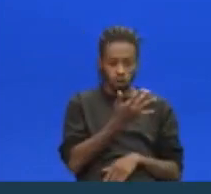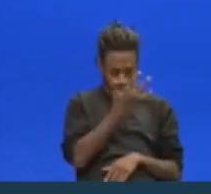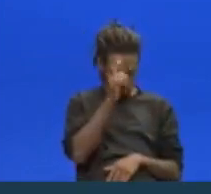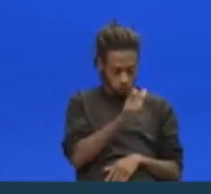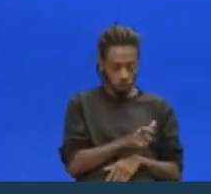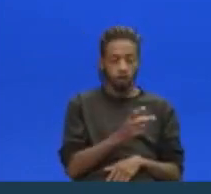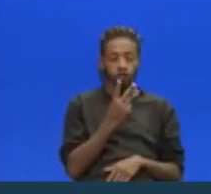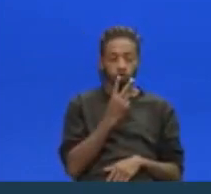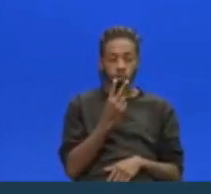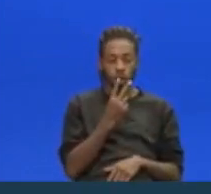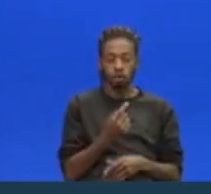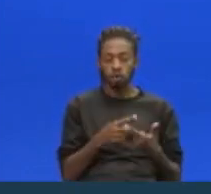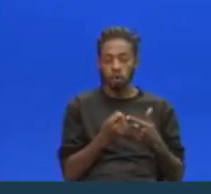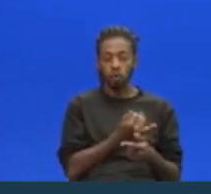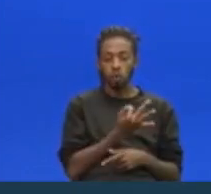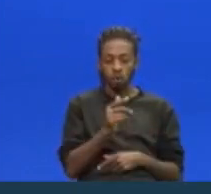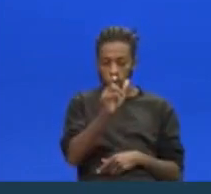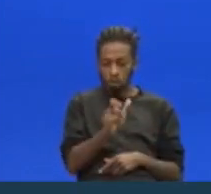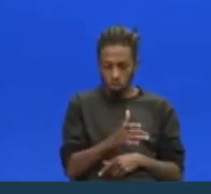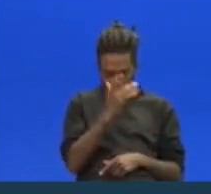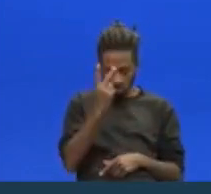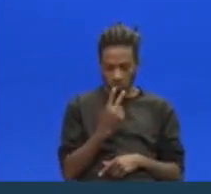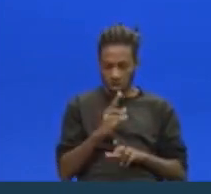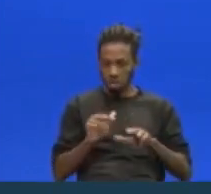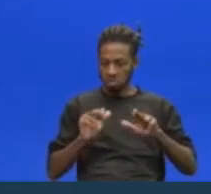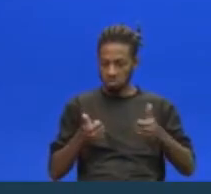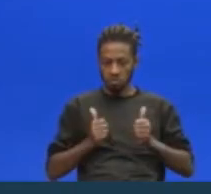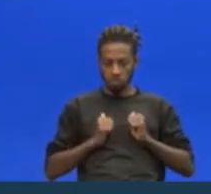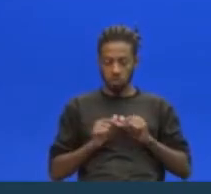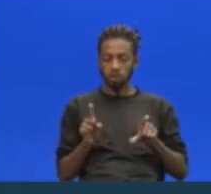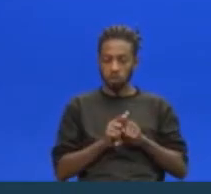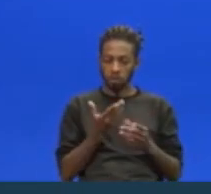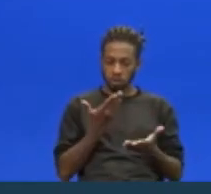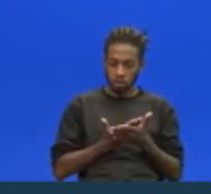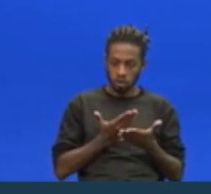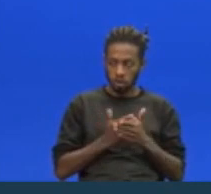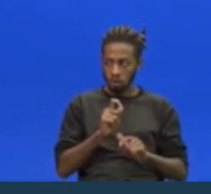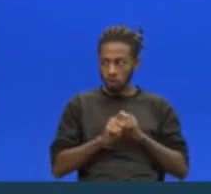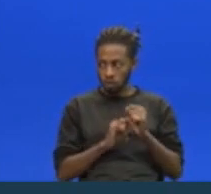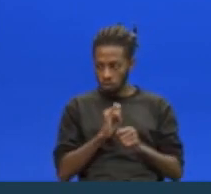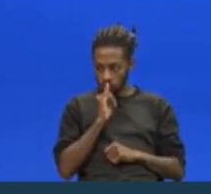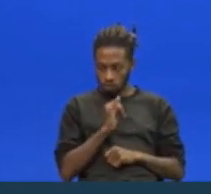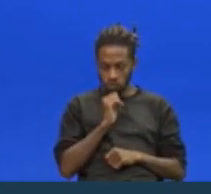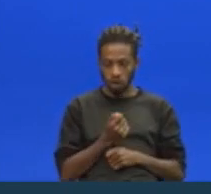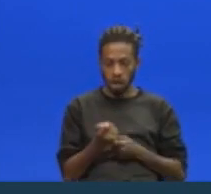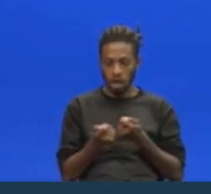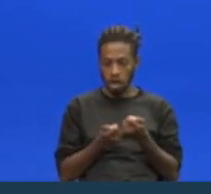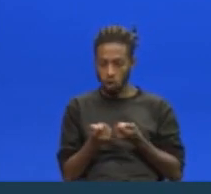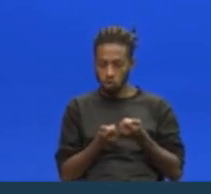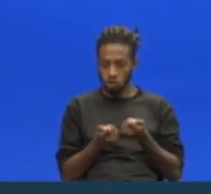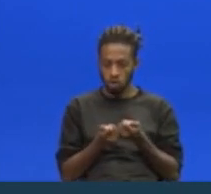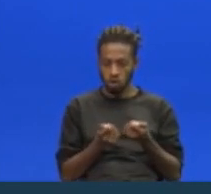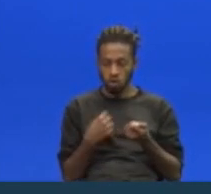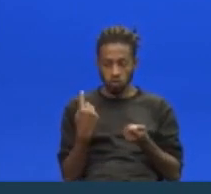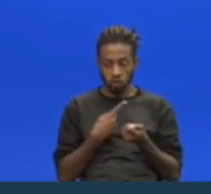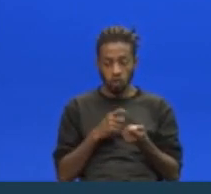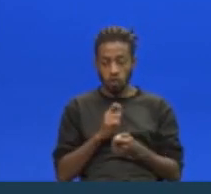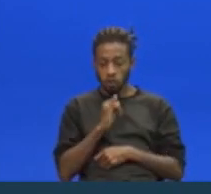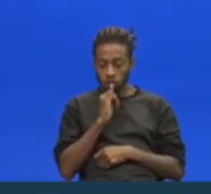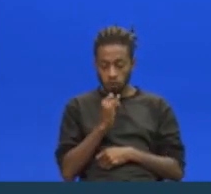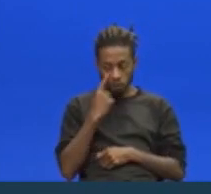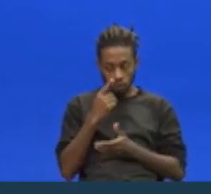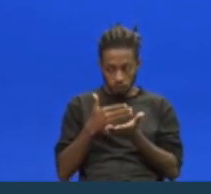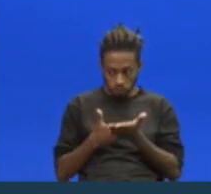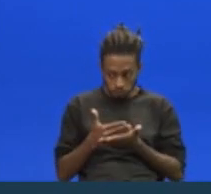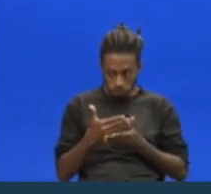fumavam, quantos, por exemplo, não fumavam. Então, no estudo de caso de controle, nós, na verdade,